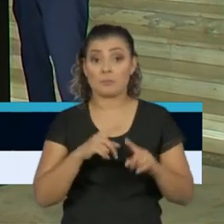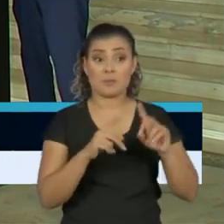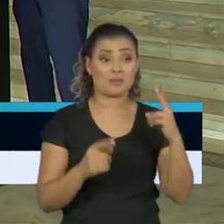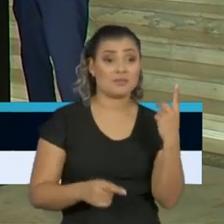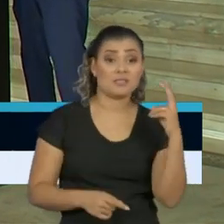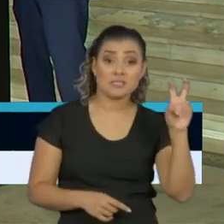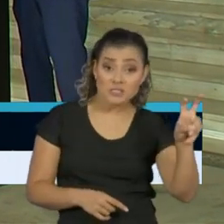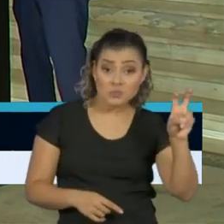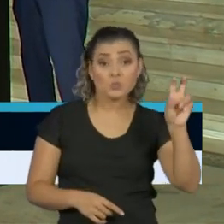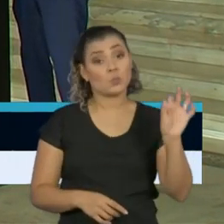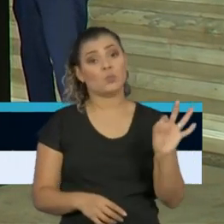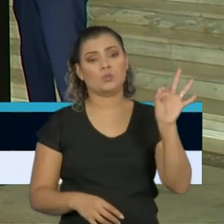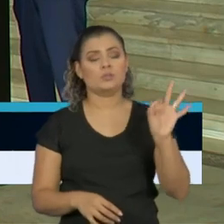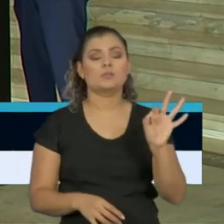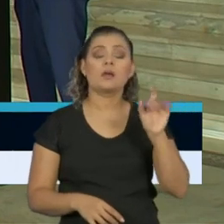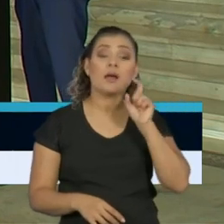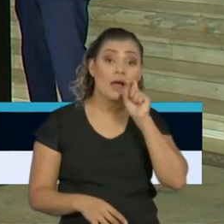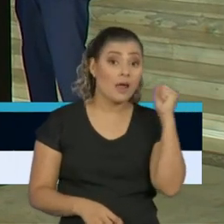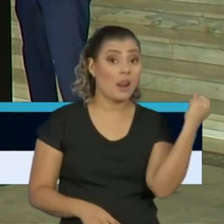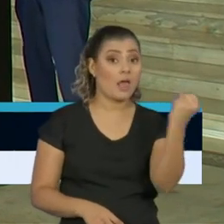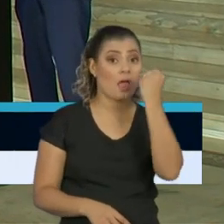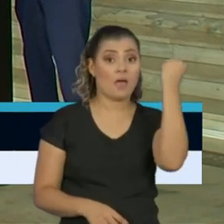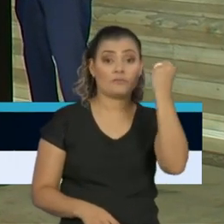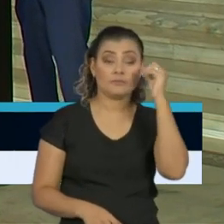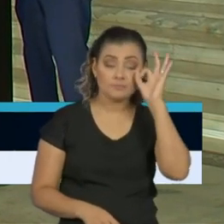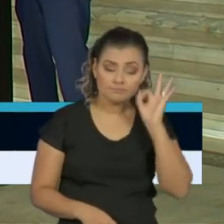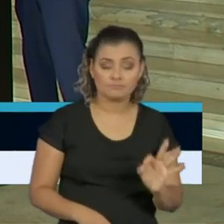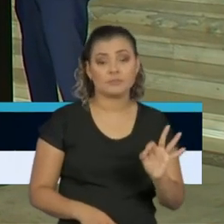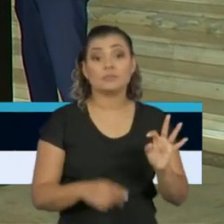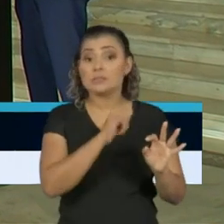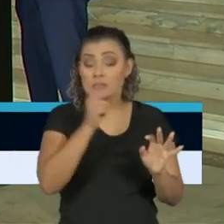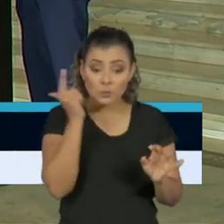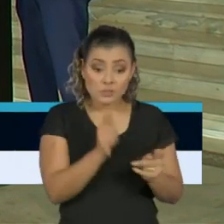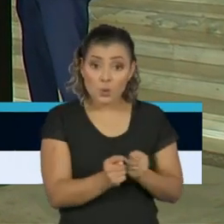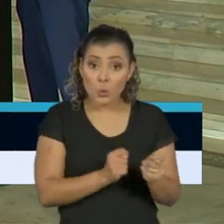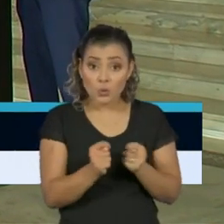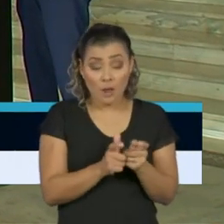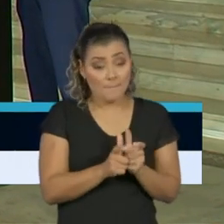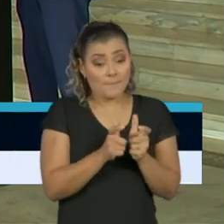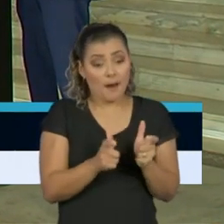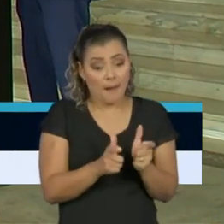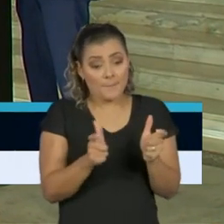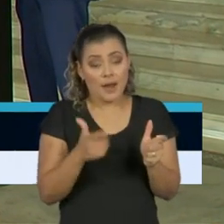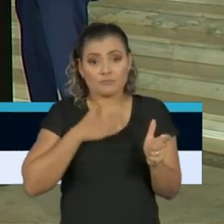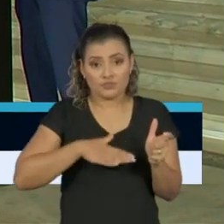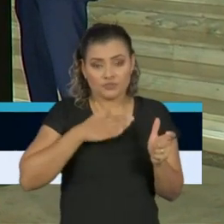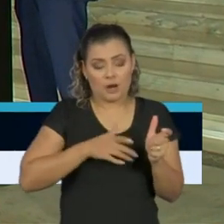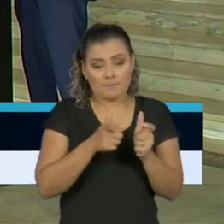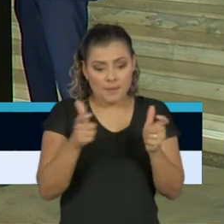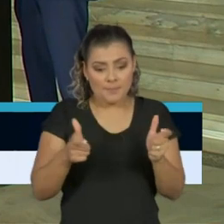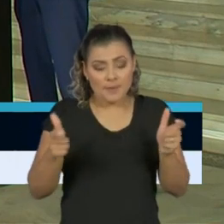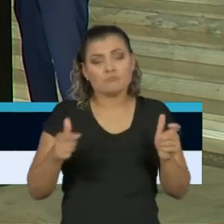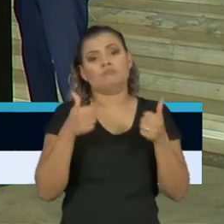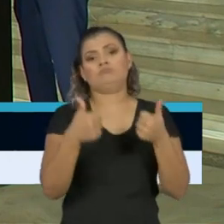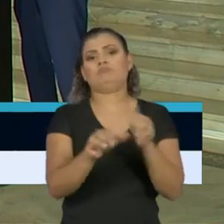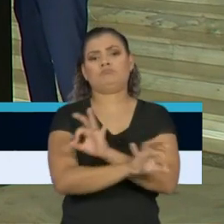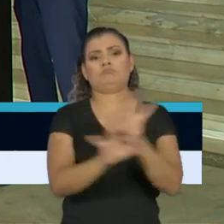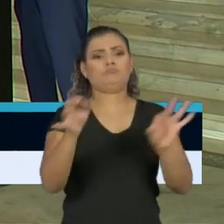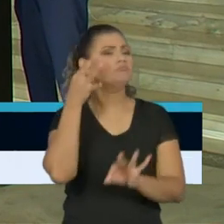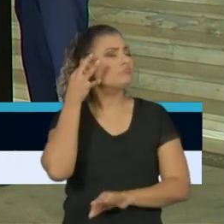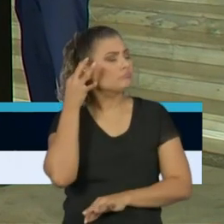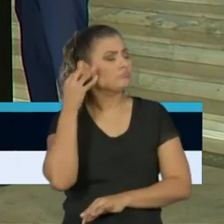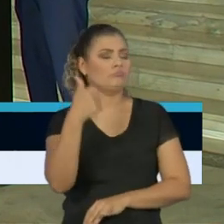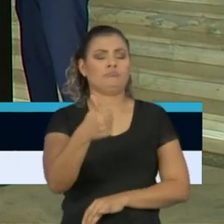de tendência, achatarmos a curva e distanciarmos os casos graves, melhor para o sistema, melhor